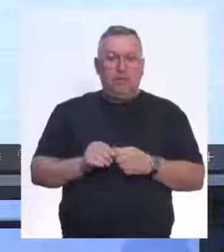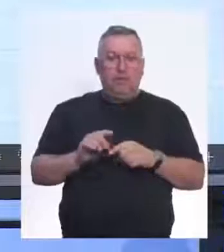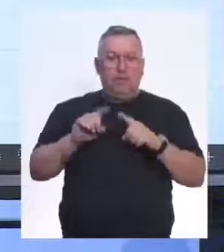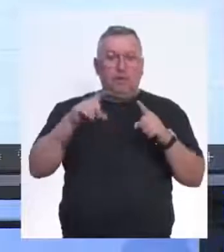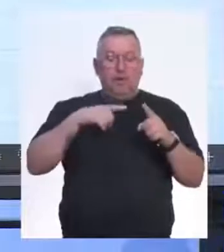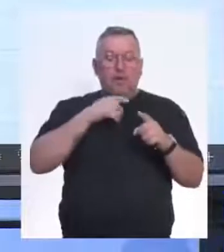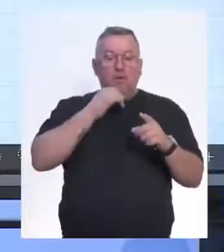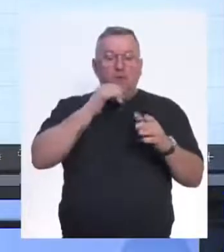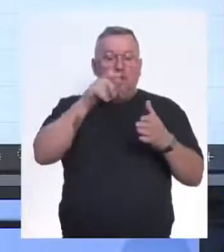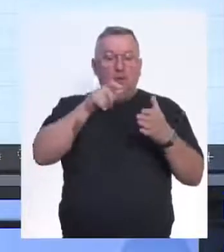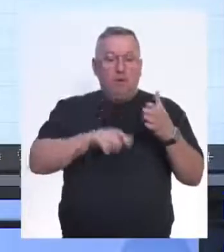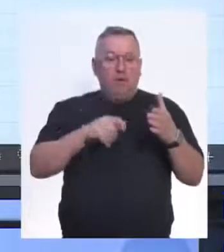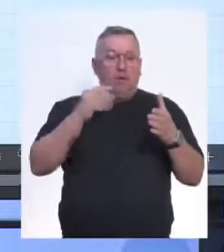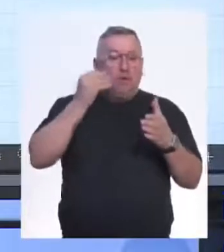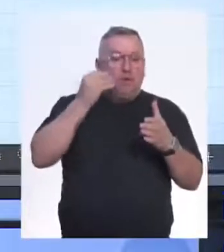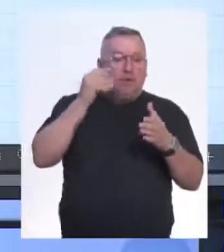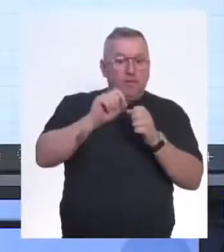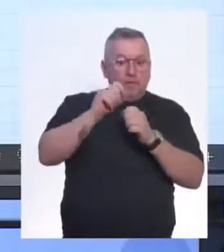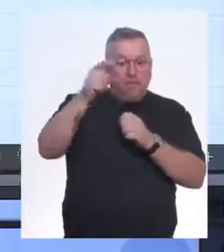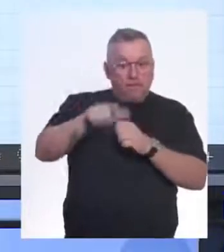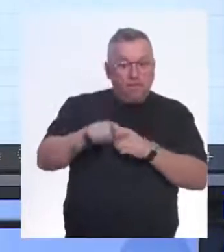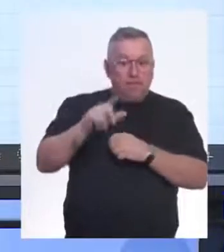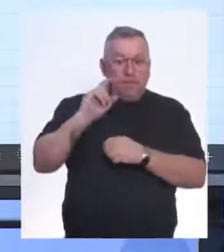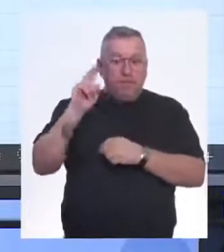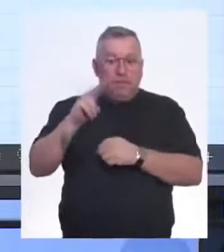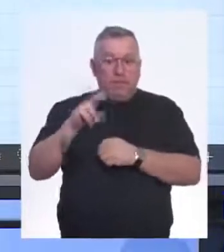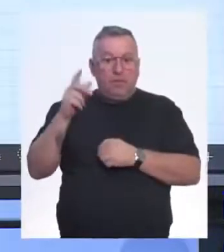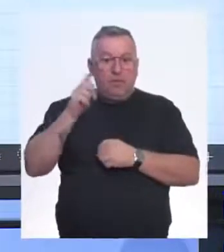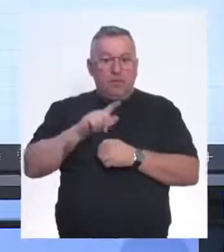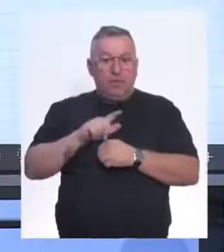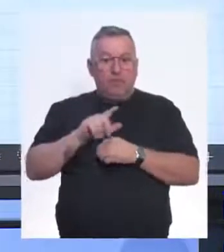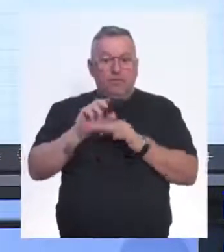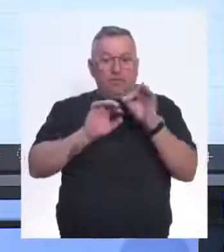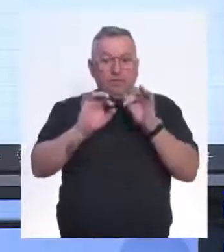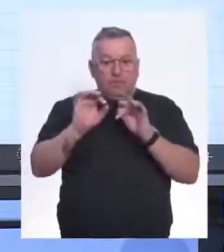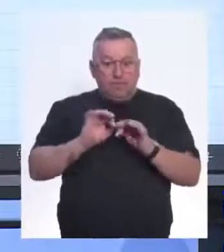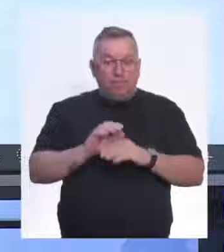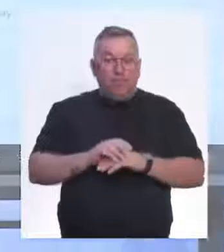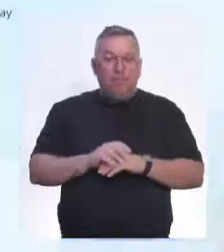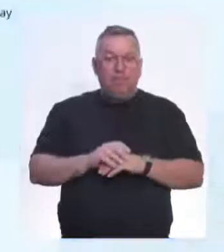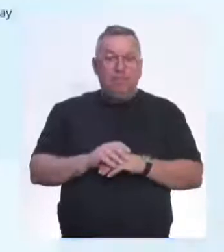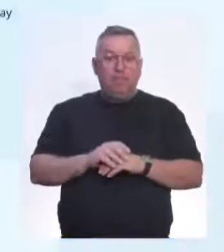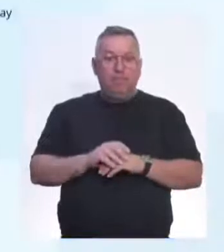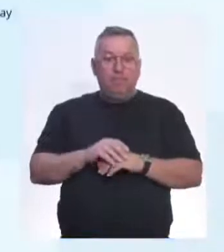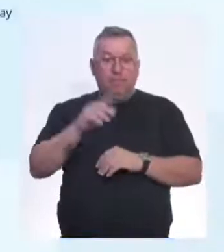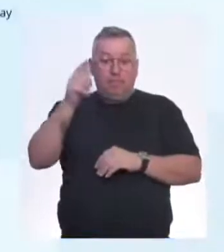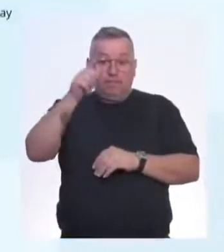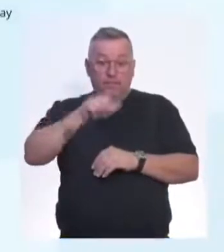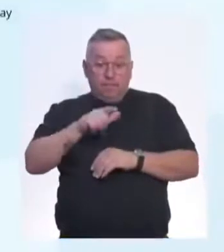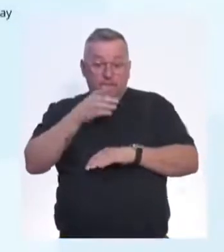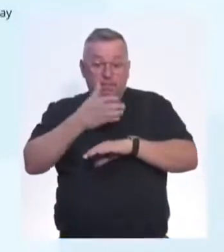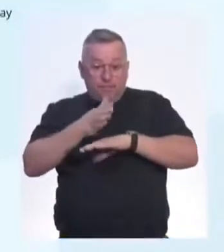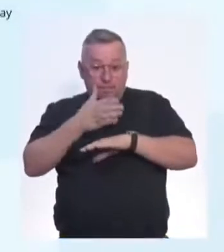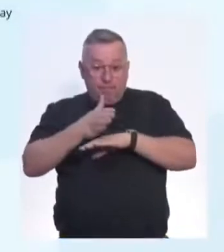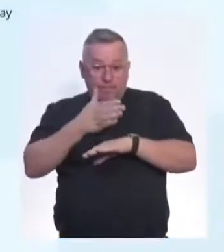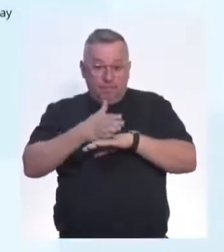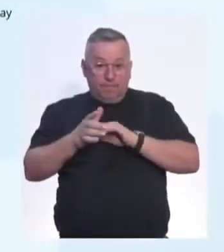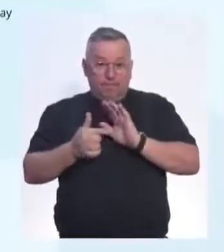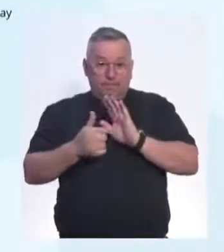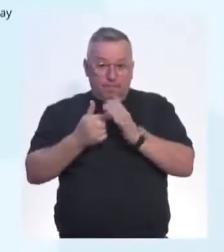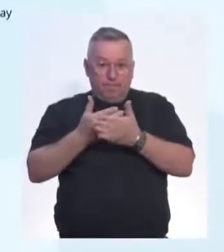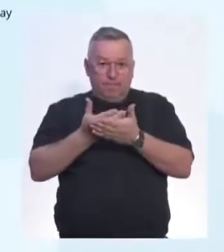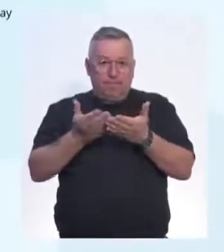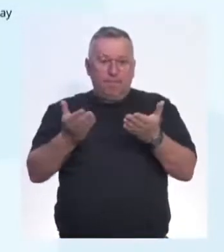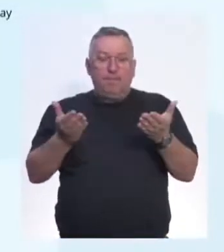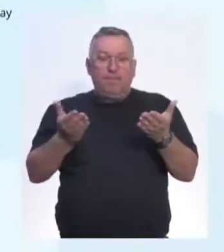um dos modelos. Vamos tentar fazer o outro aí para ver se a gente consegue encaixar. Nessa outra atividade aí que vai aparecer para